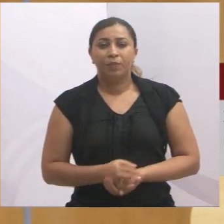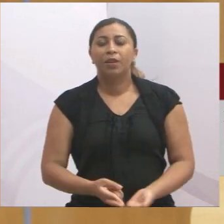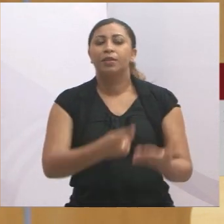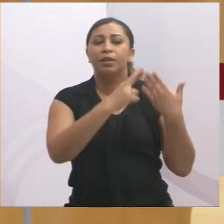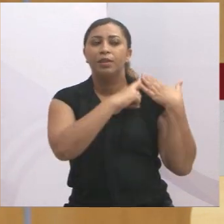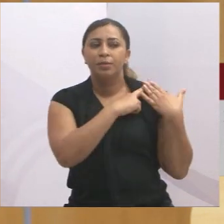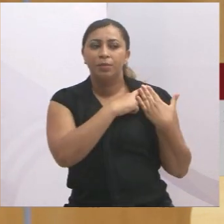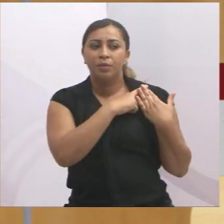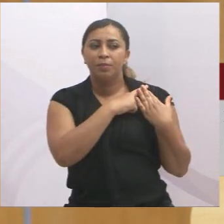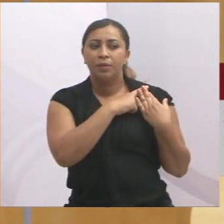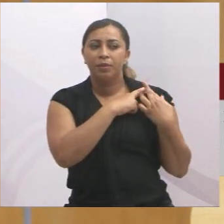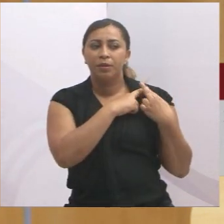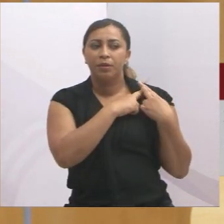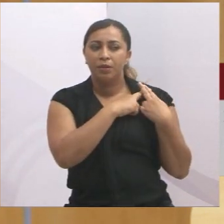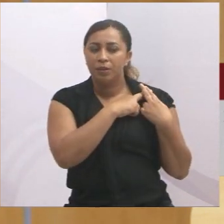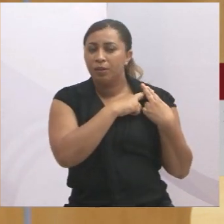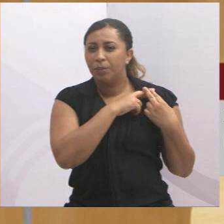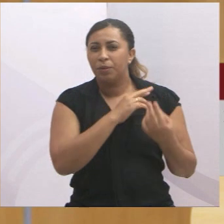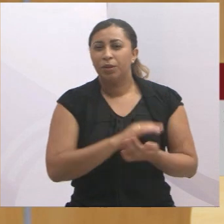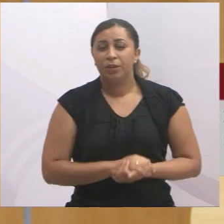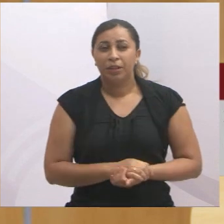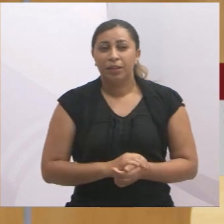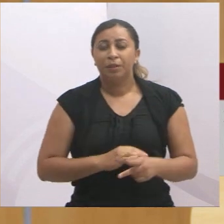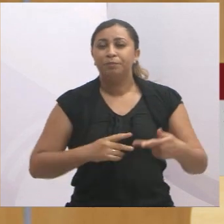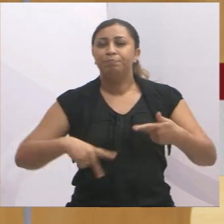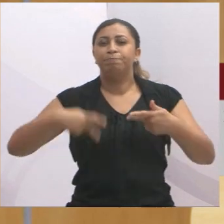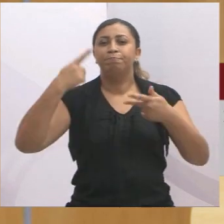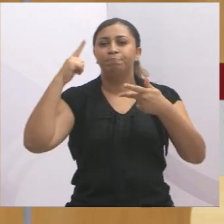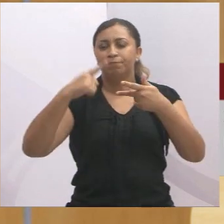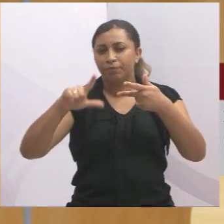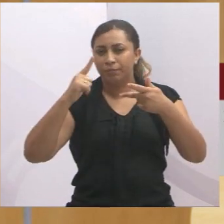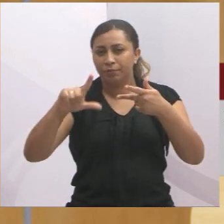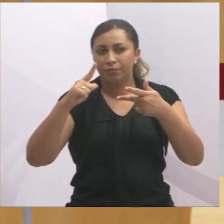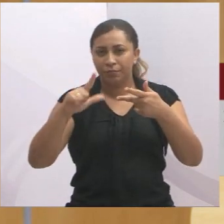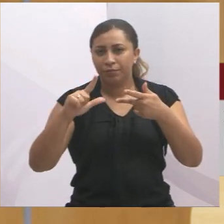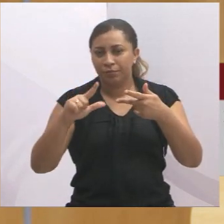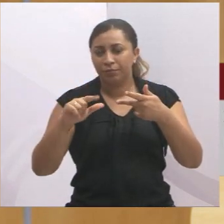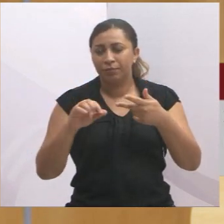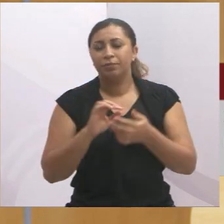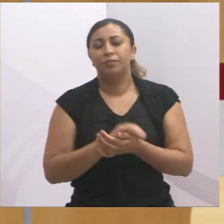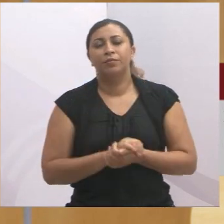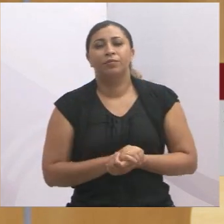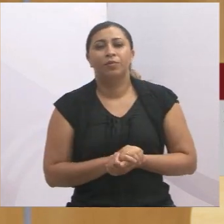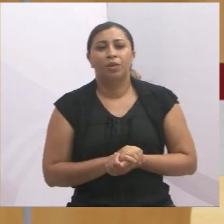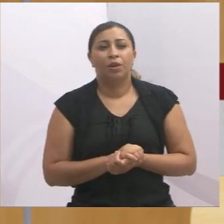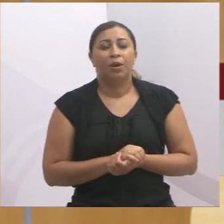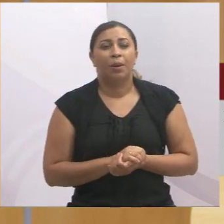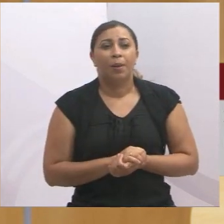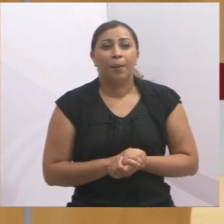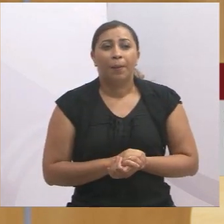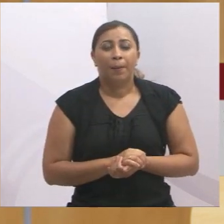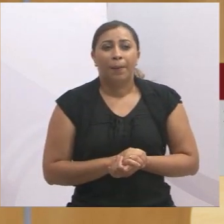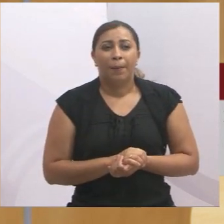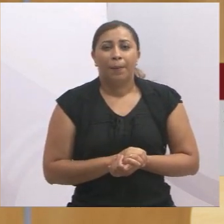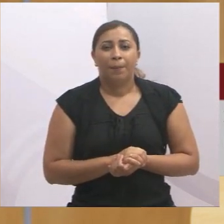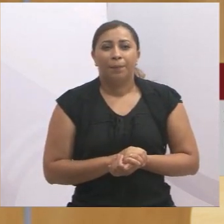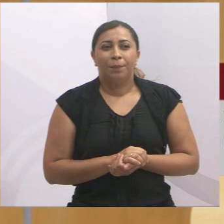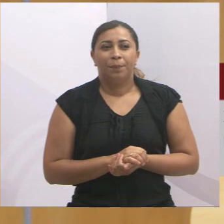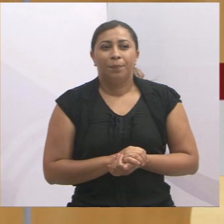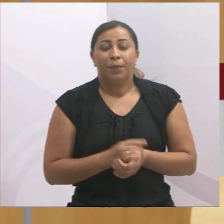responsabilidade, tanto do Poder Legislativo, do Executivo e do Judiciário, para que também denunciem